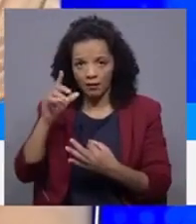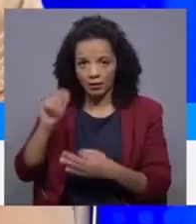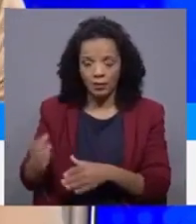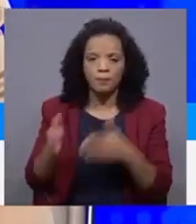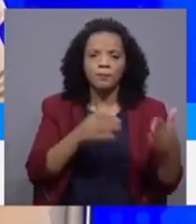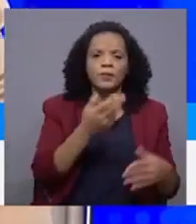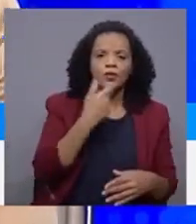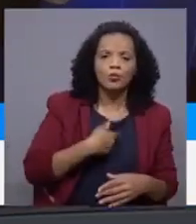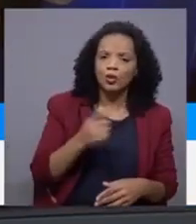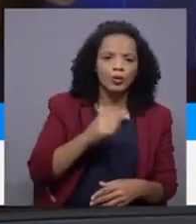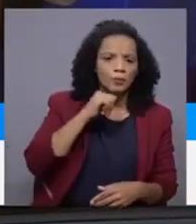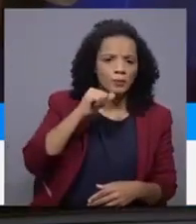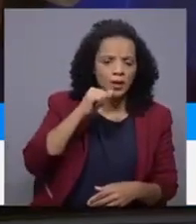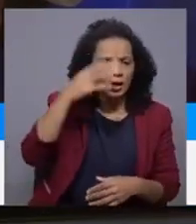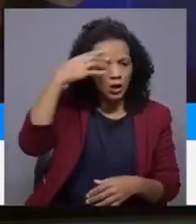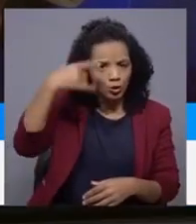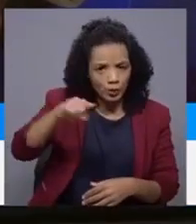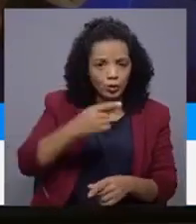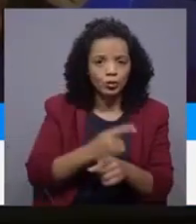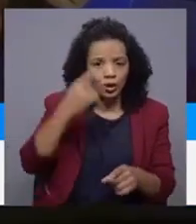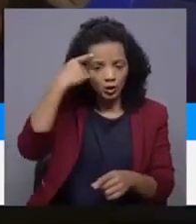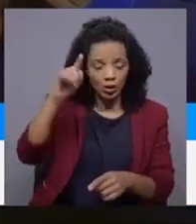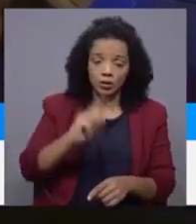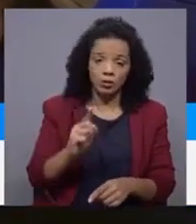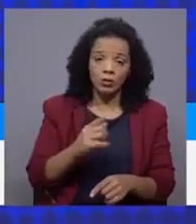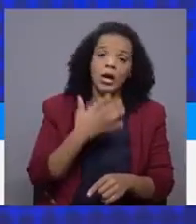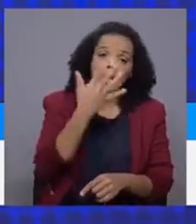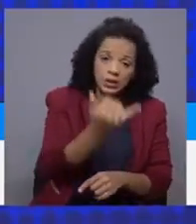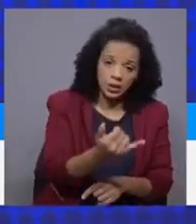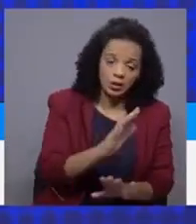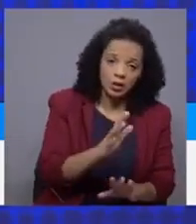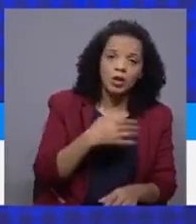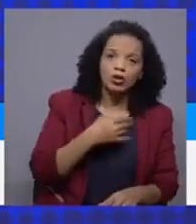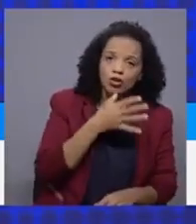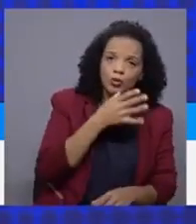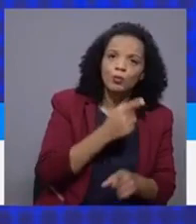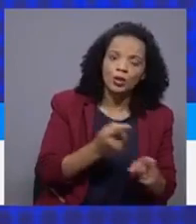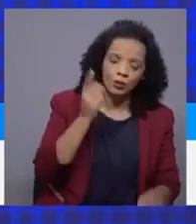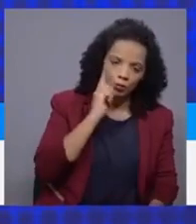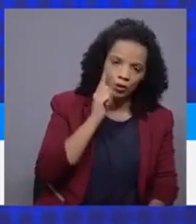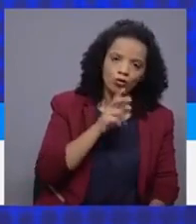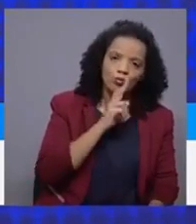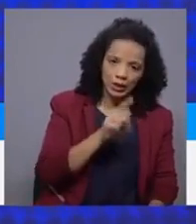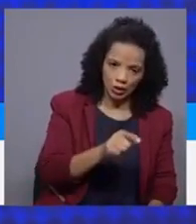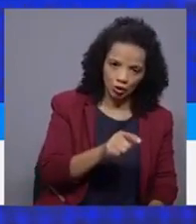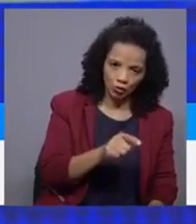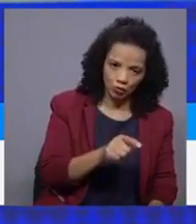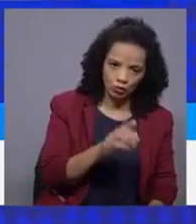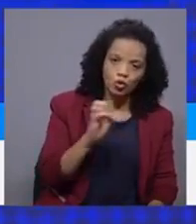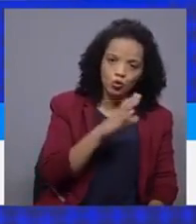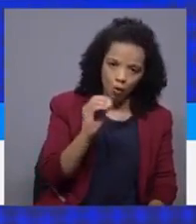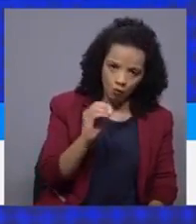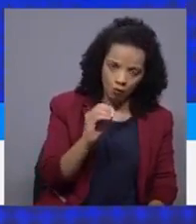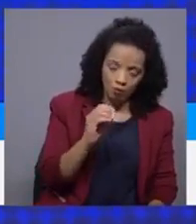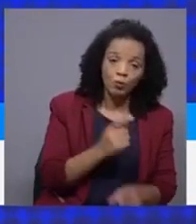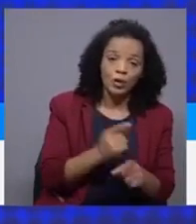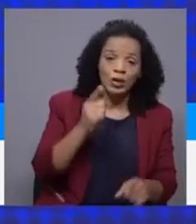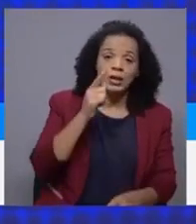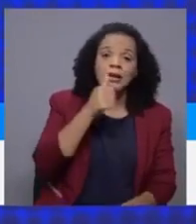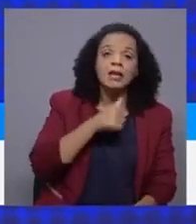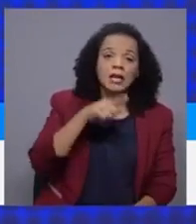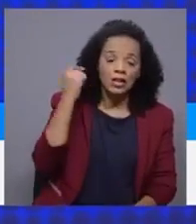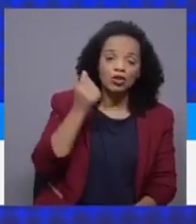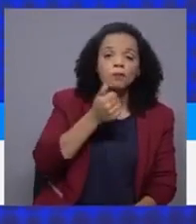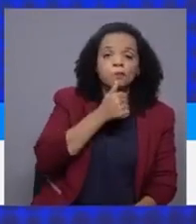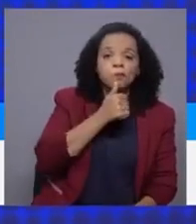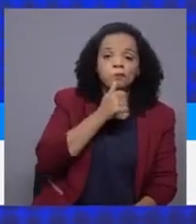não me respondeu às touradas, ou seja, porque é que as touradas... Não, a seguir já pode... Eu explico porque é que é muito importante responder isto, Adelino. Porque a Inês acabou de